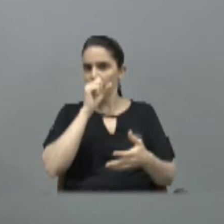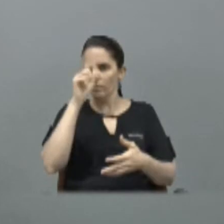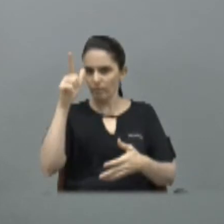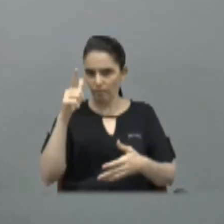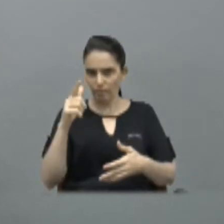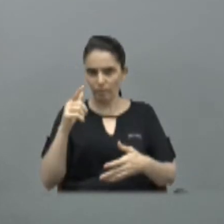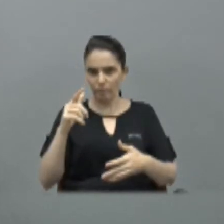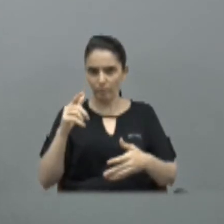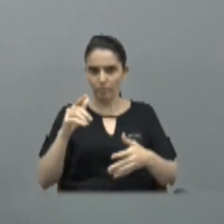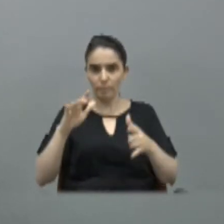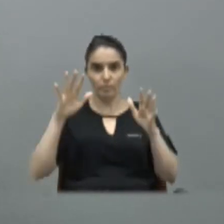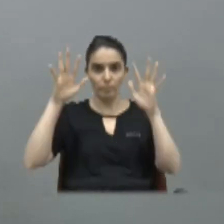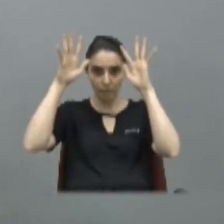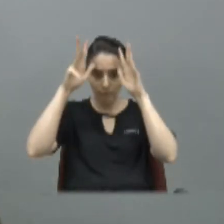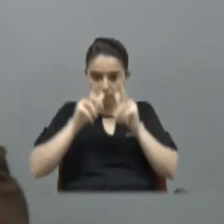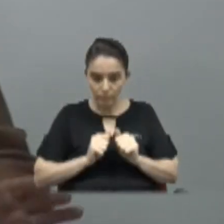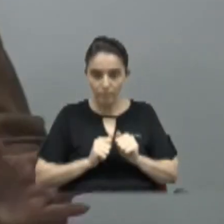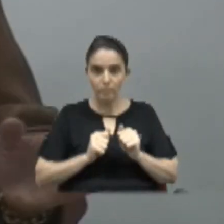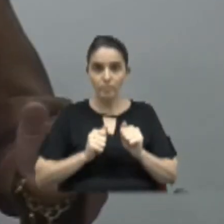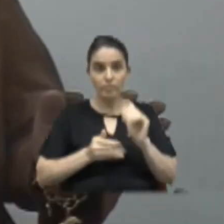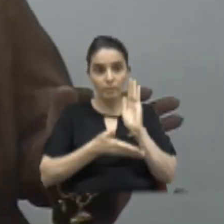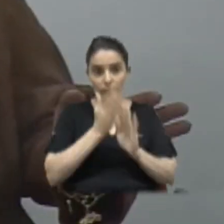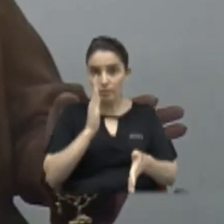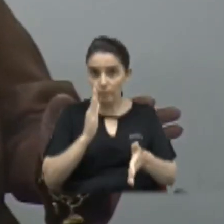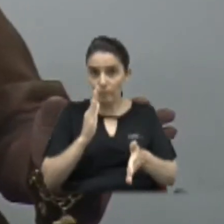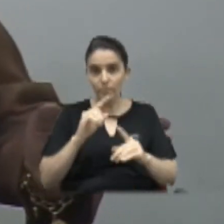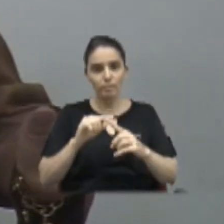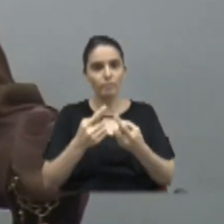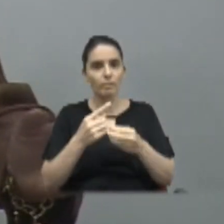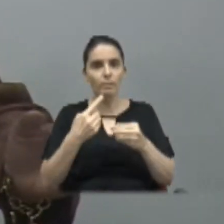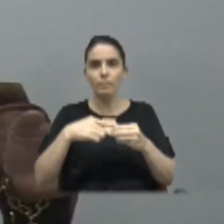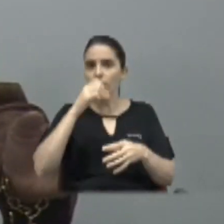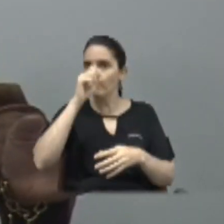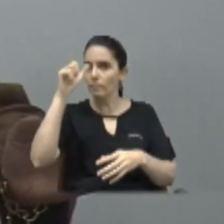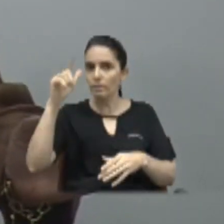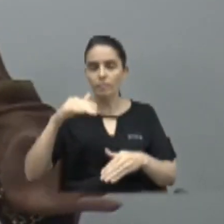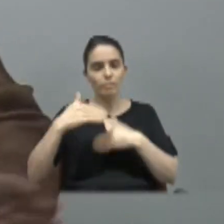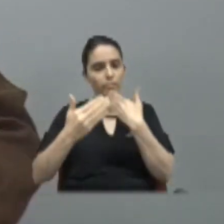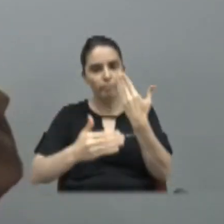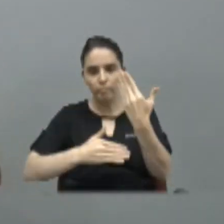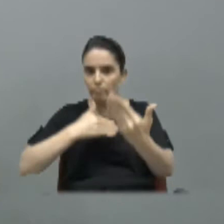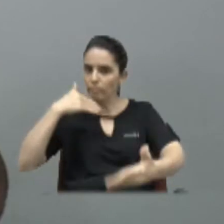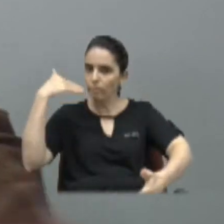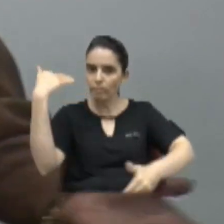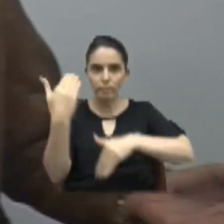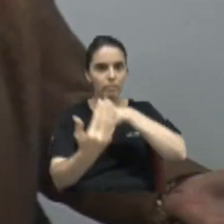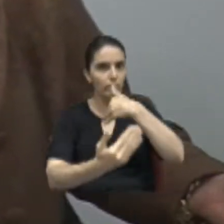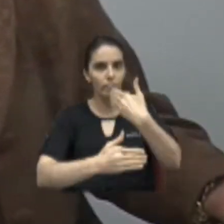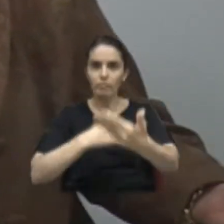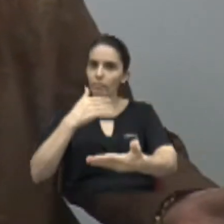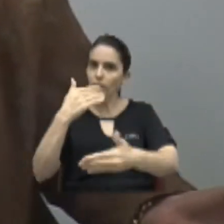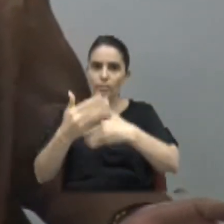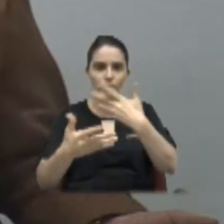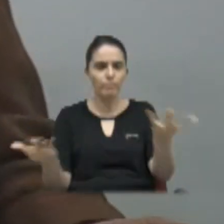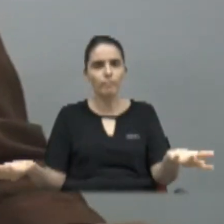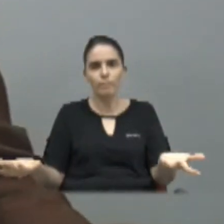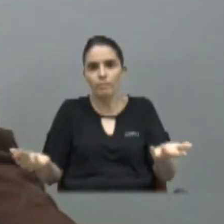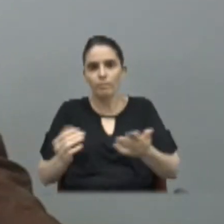passando, graças a Deus, e nós vamos continuar na crise, vereador. A crise passou, mas nós vamos ficar na